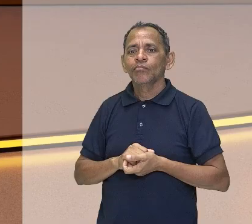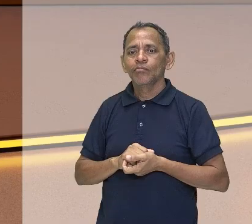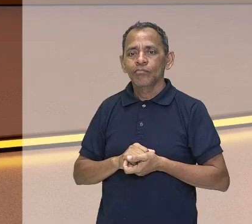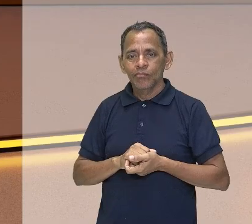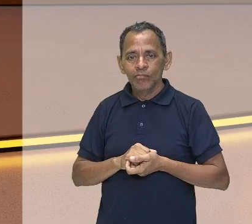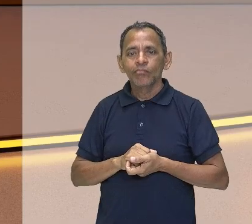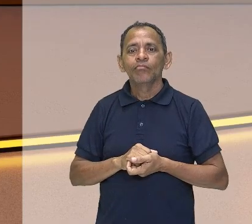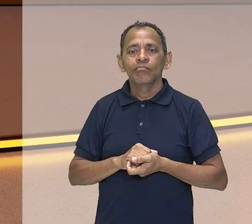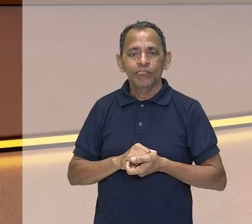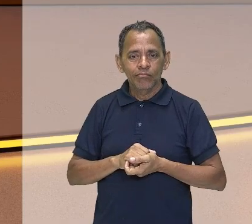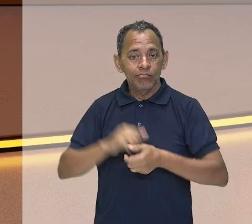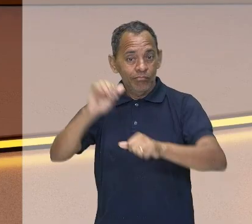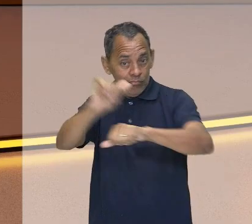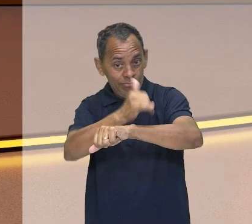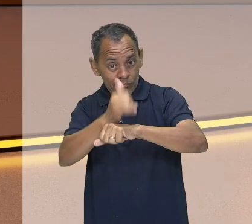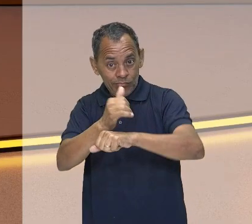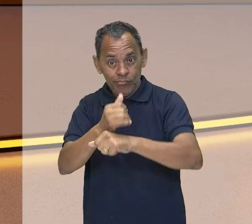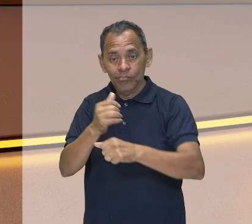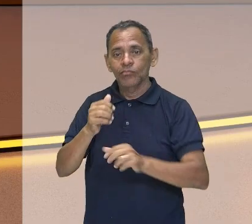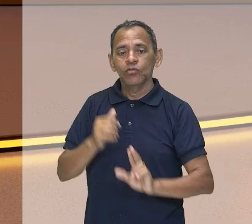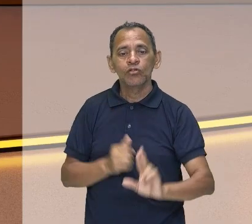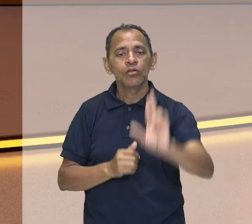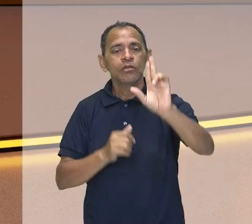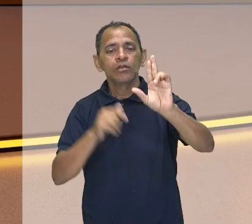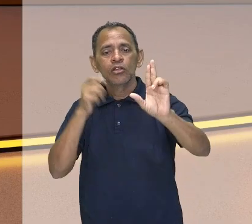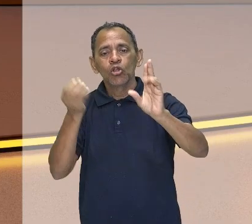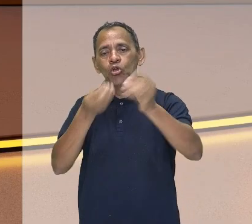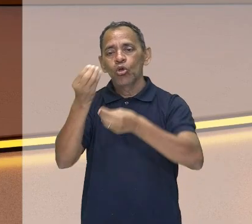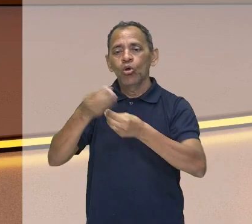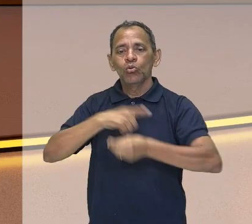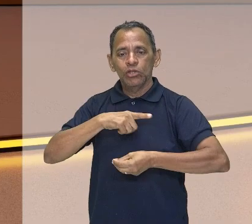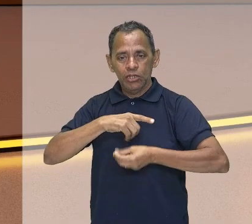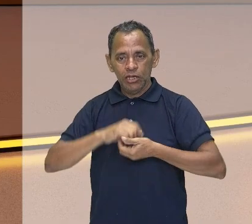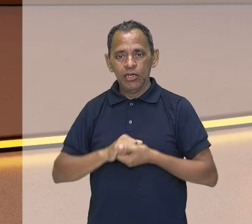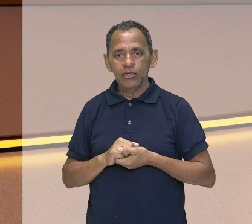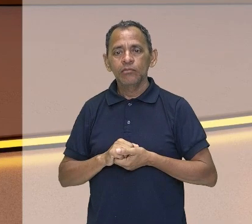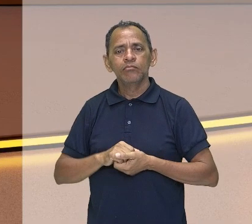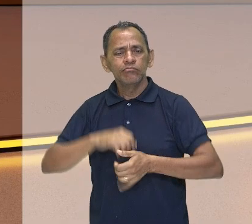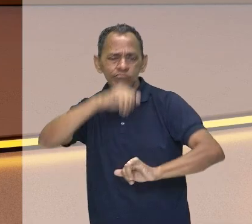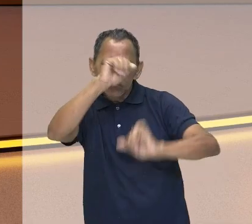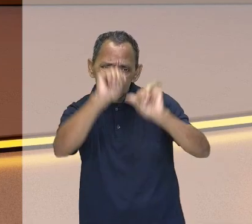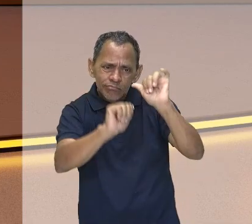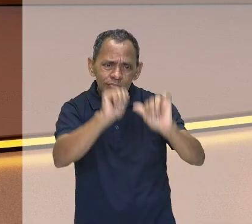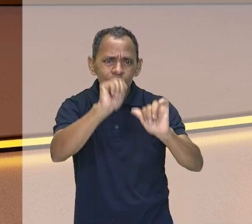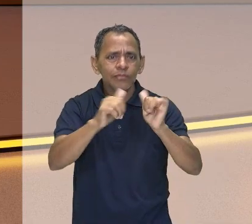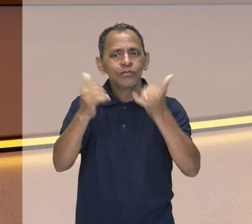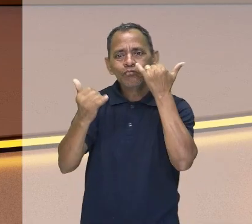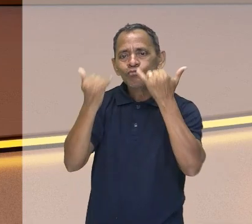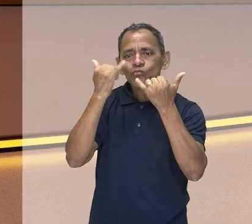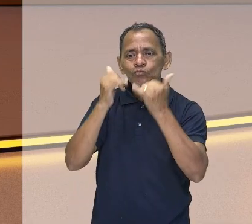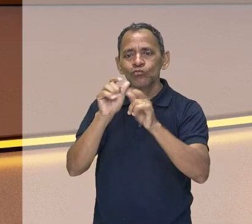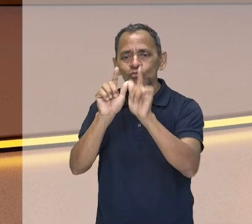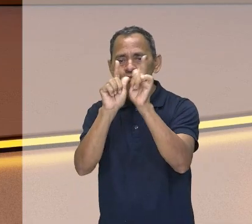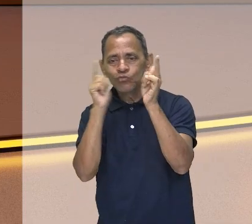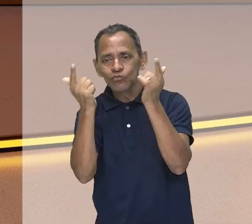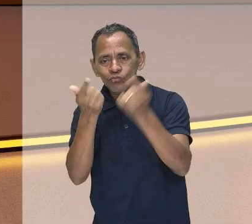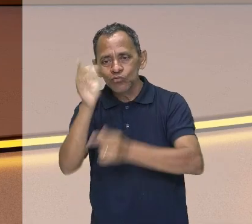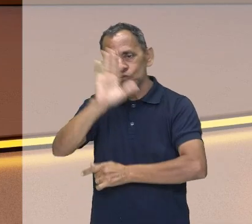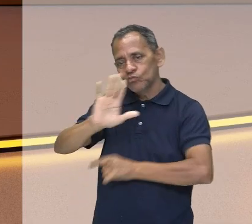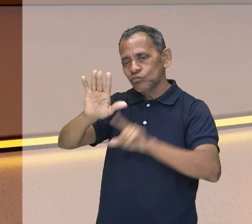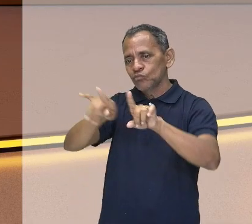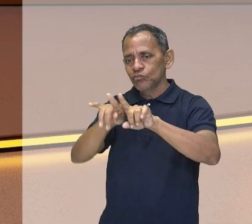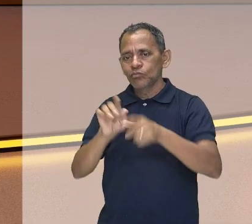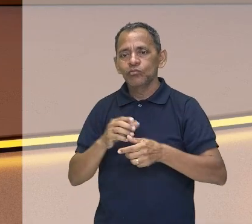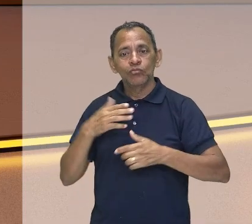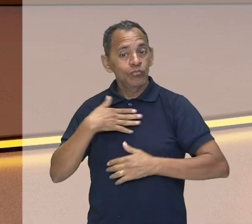outras formas de representação que a gente tem para fazer a análise das informações geográficas de uma forma geral. E eu gostaria